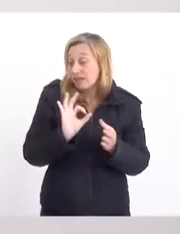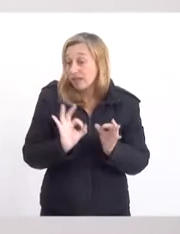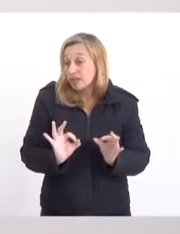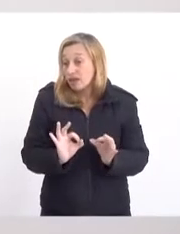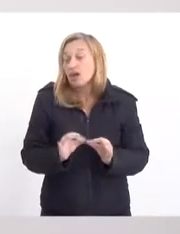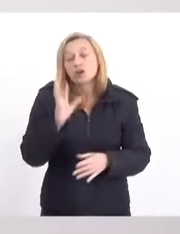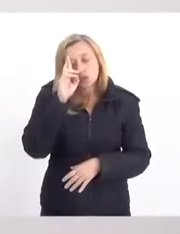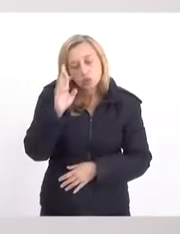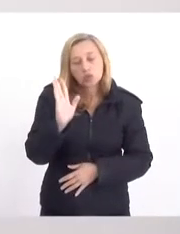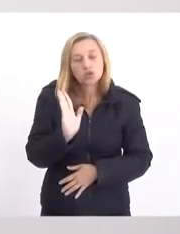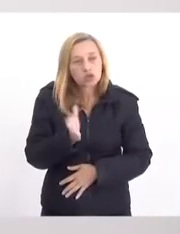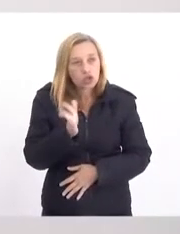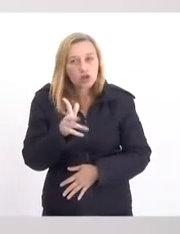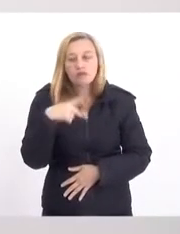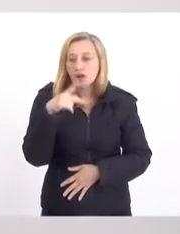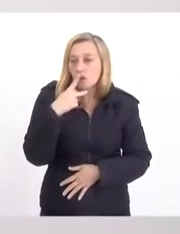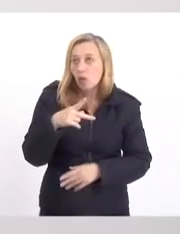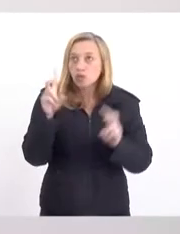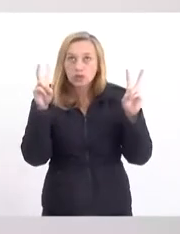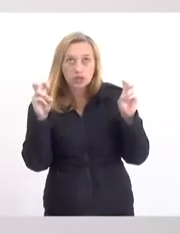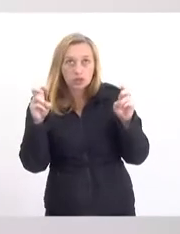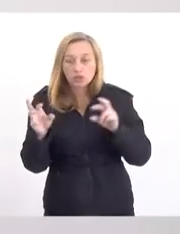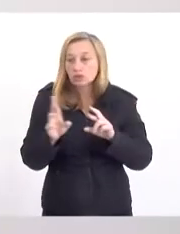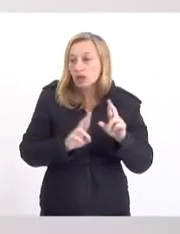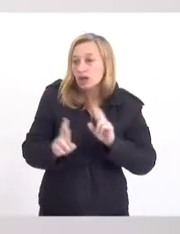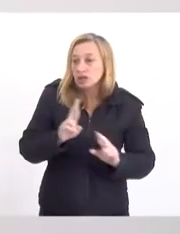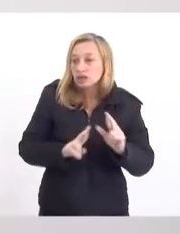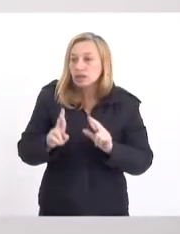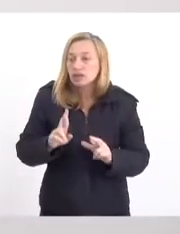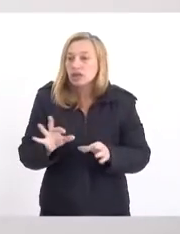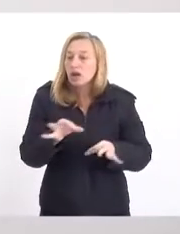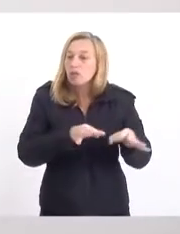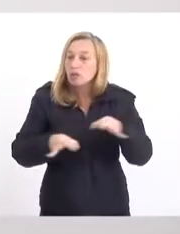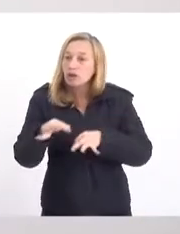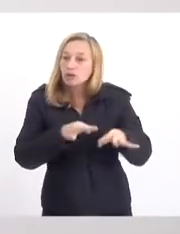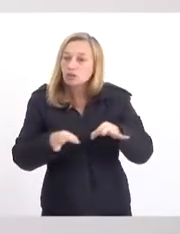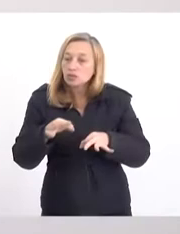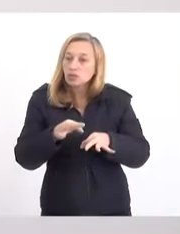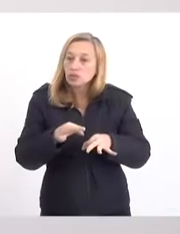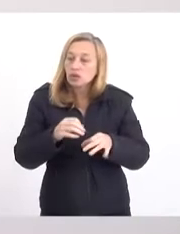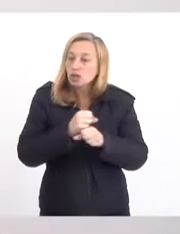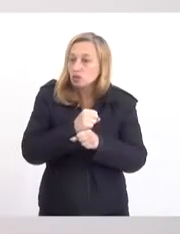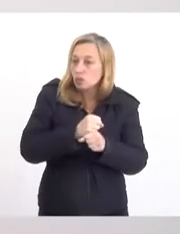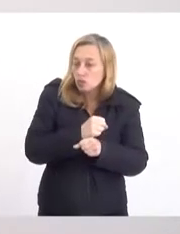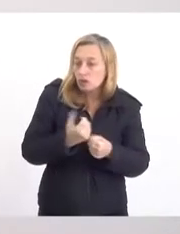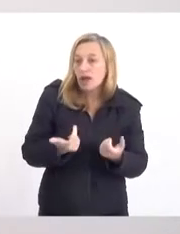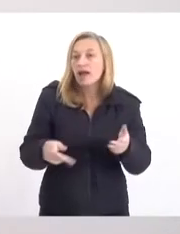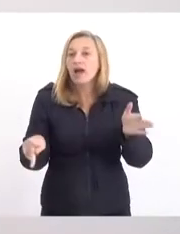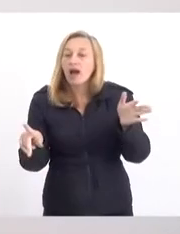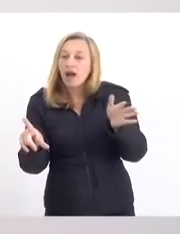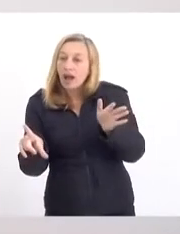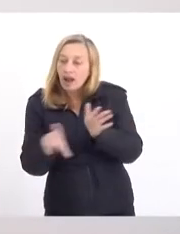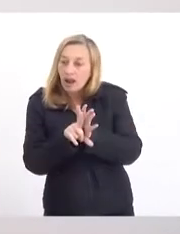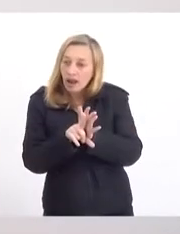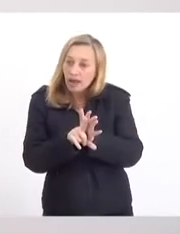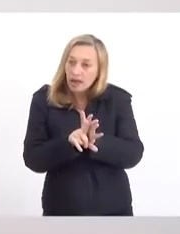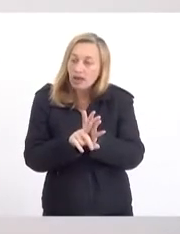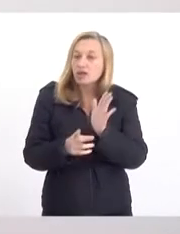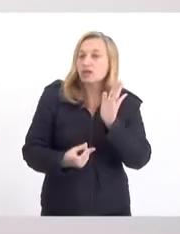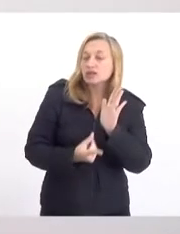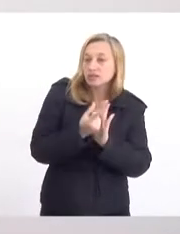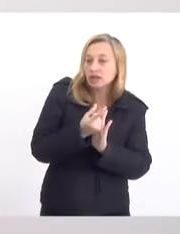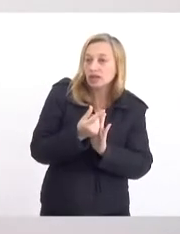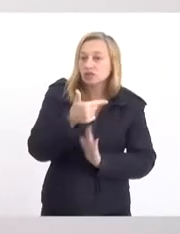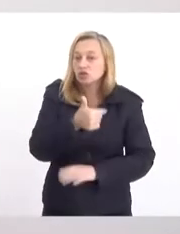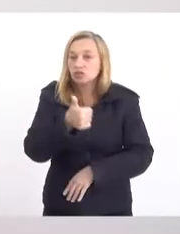bem introduziu as questões relacionadas ao plano plurianual, a lei orçamentária anual de